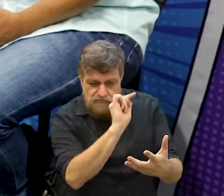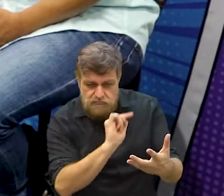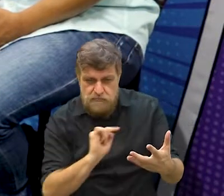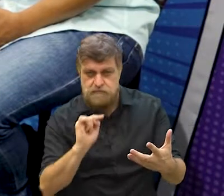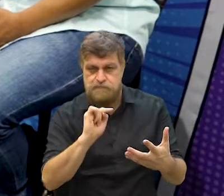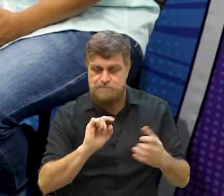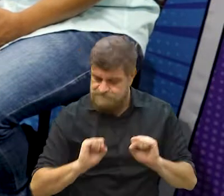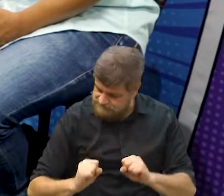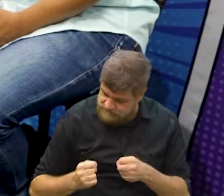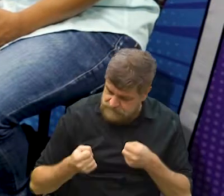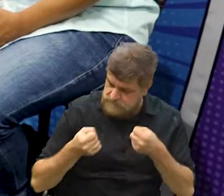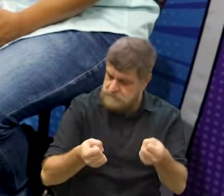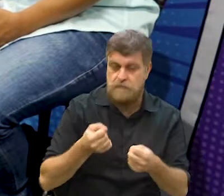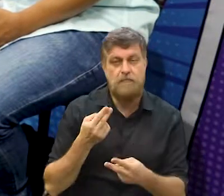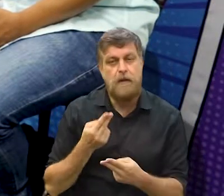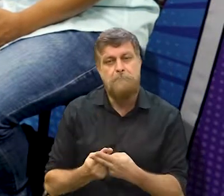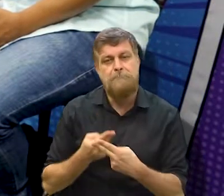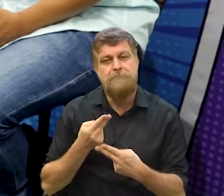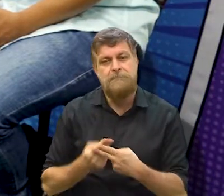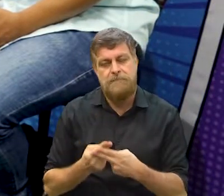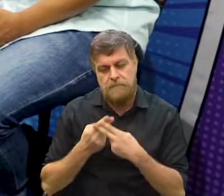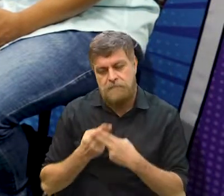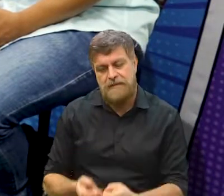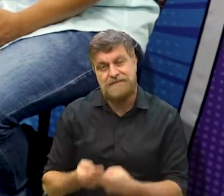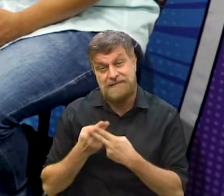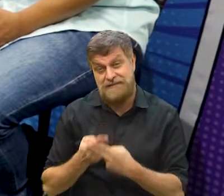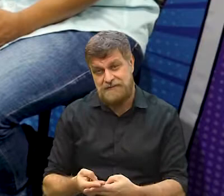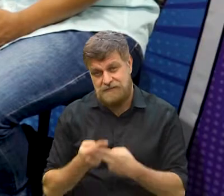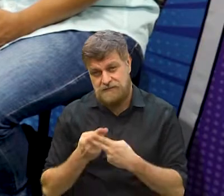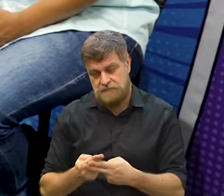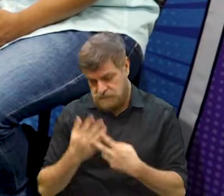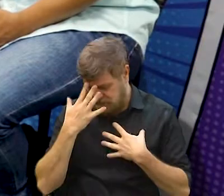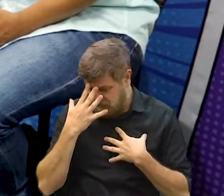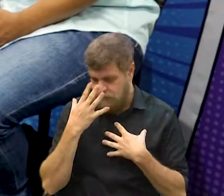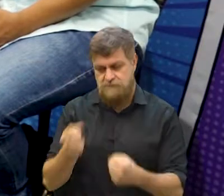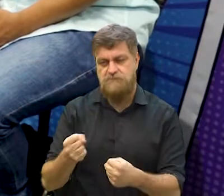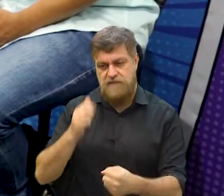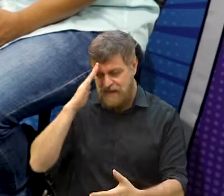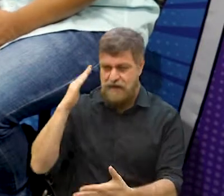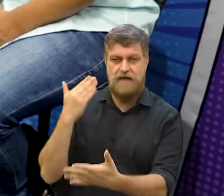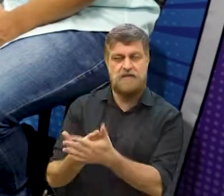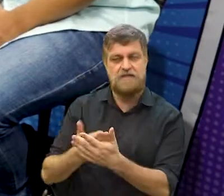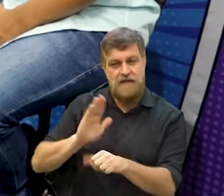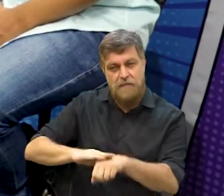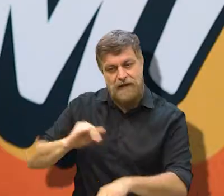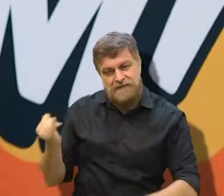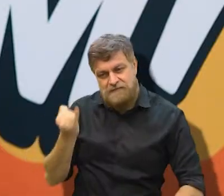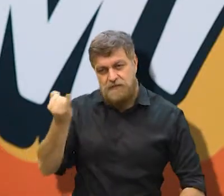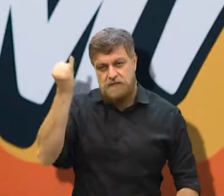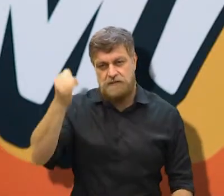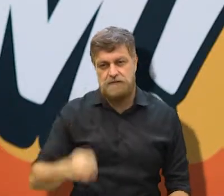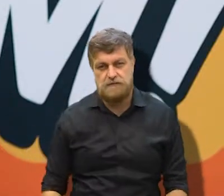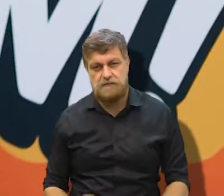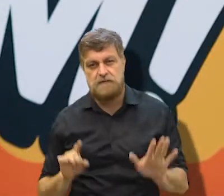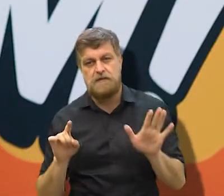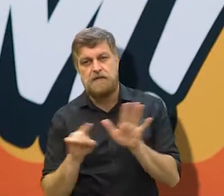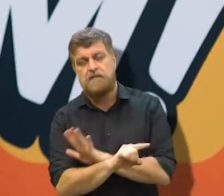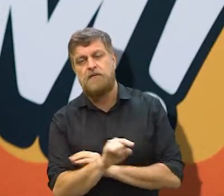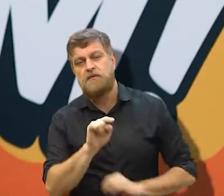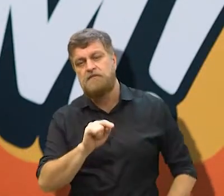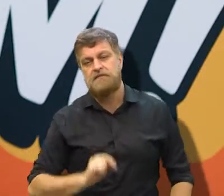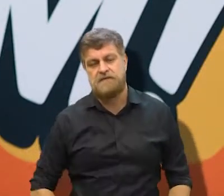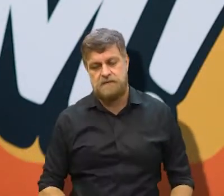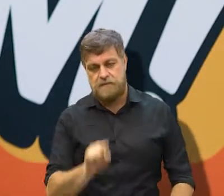mundo, insiste, paciência, mas... fé no taco, eu acho, mais importante. Gabriel, e o que